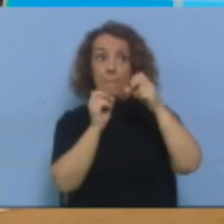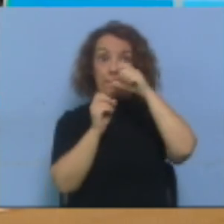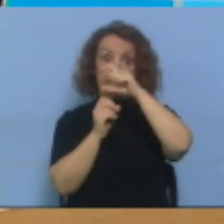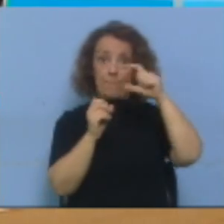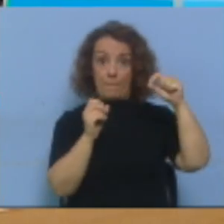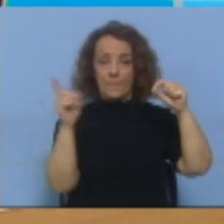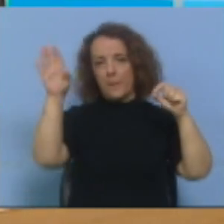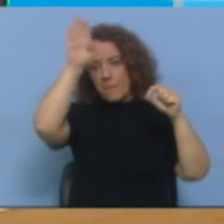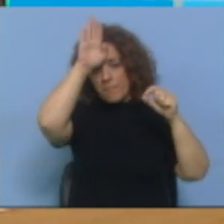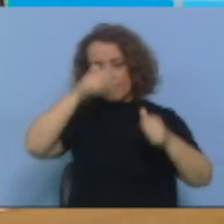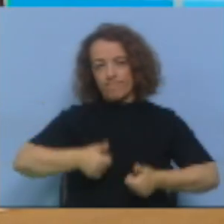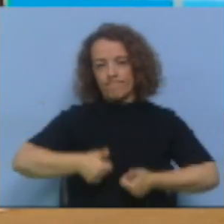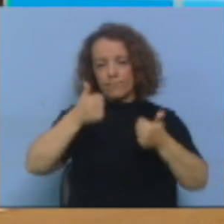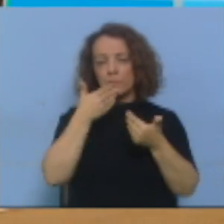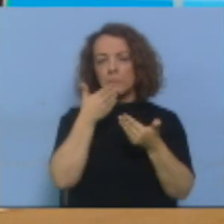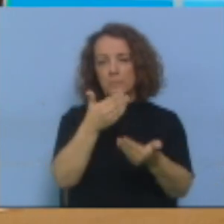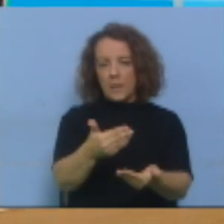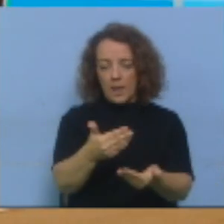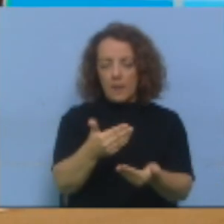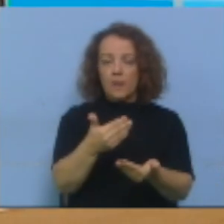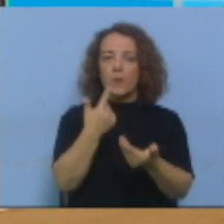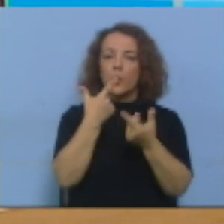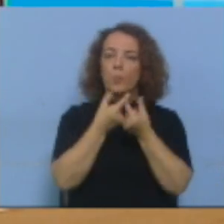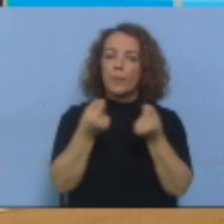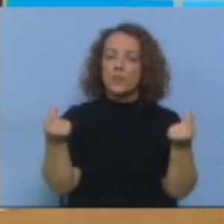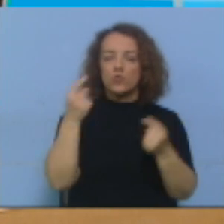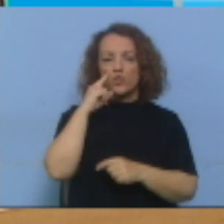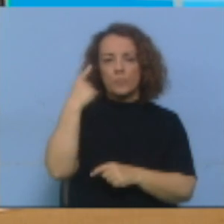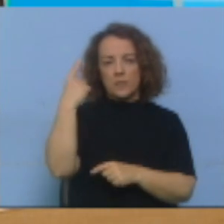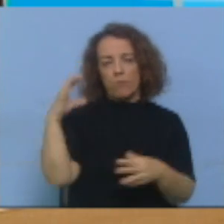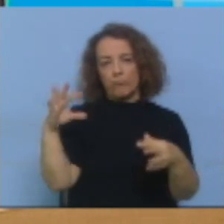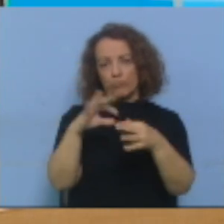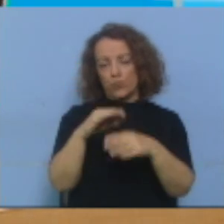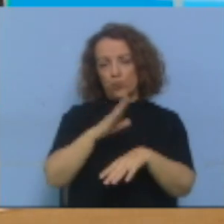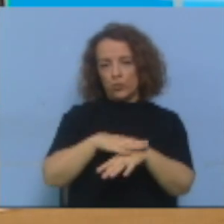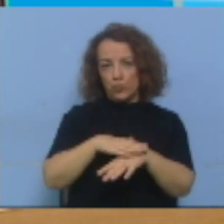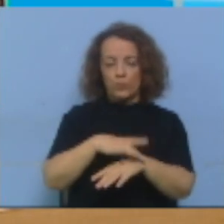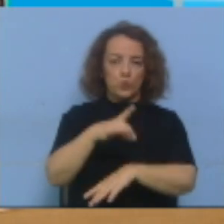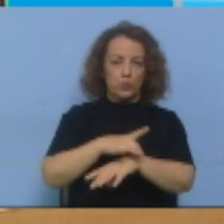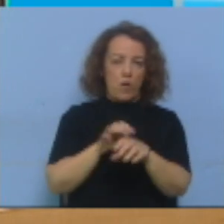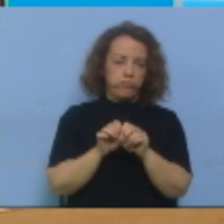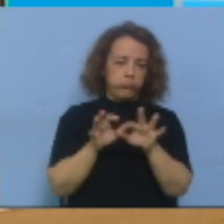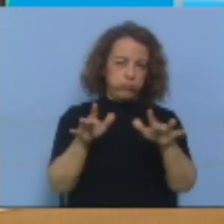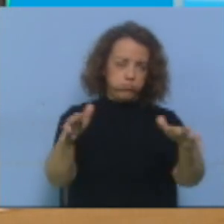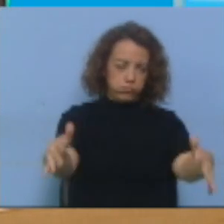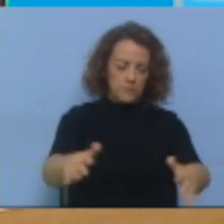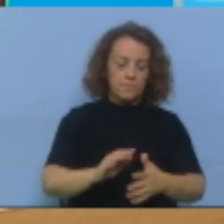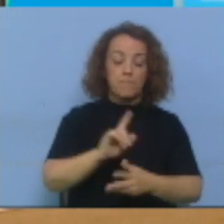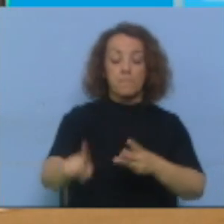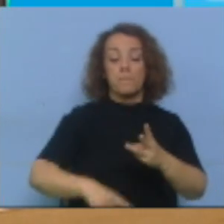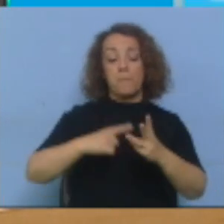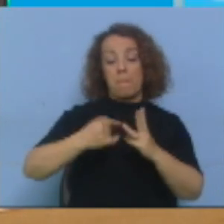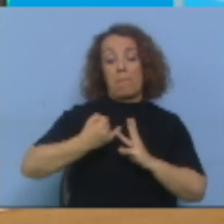Sé convida-nos a introduzir uma prece especial à volta da questão da pandemia. Depois, o momento da adoração da